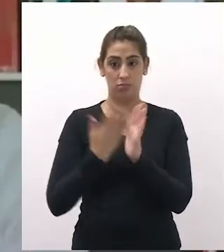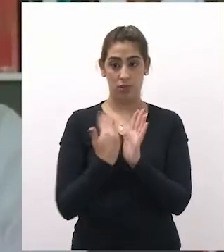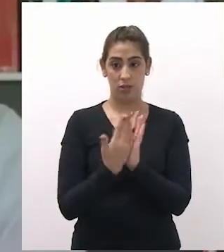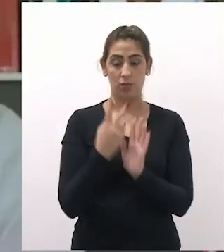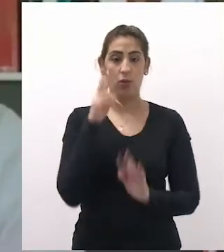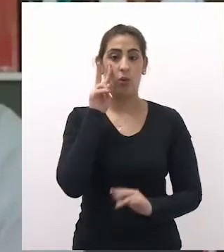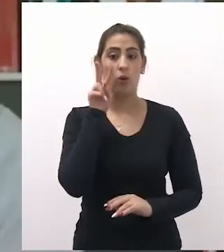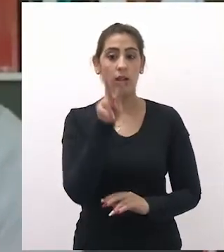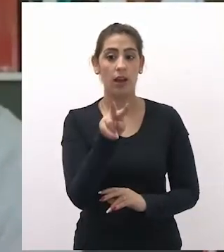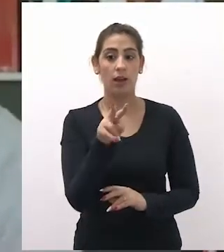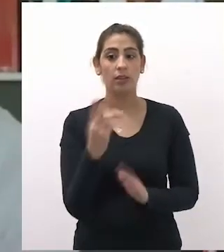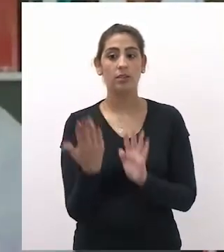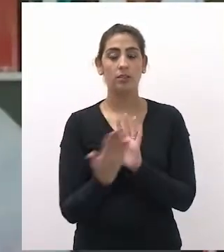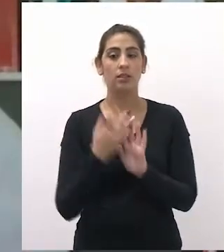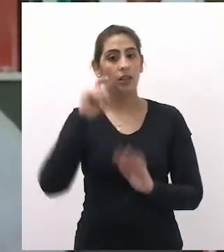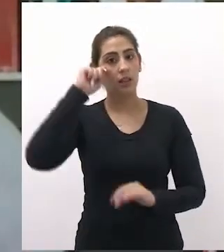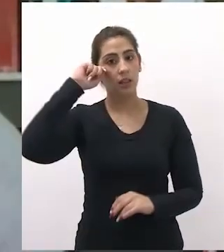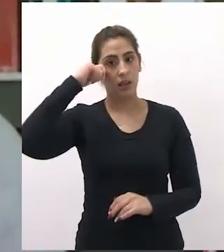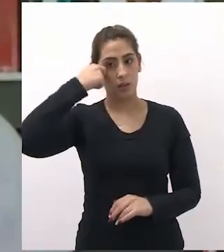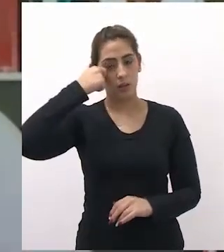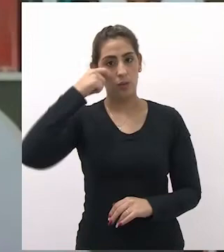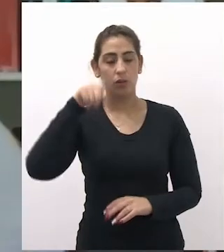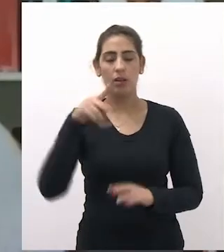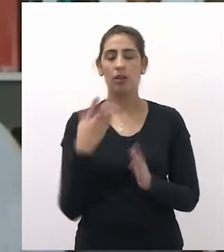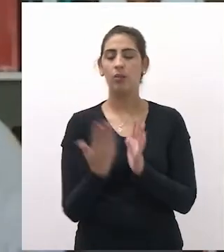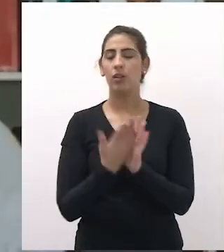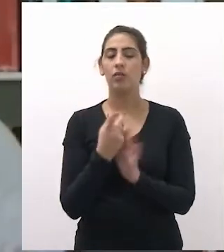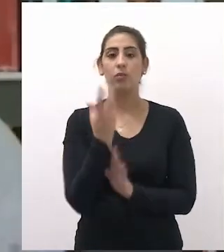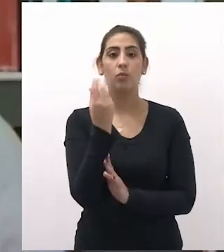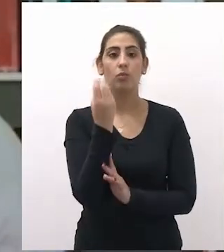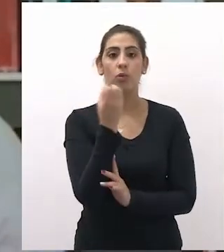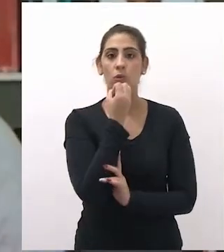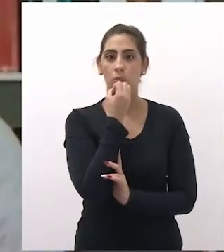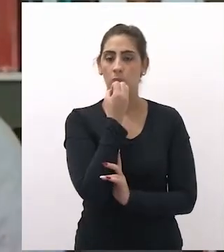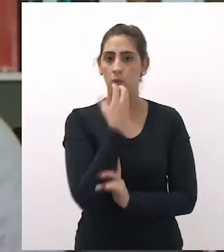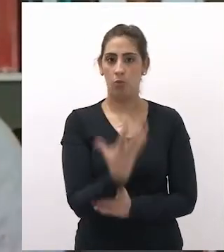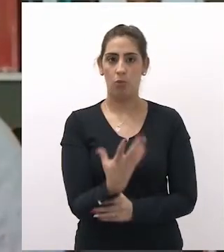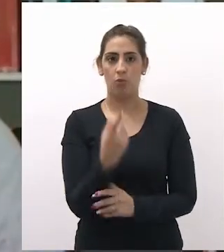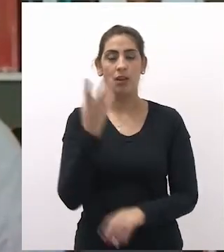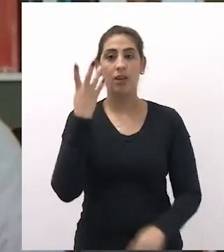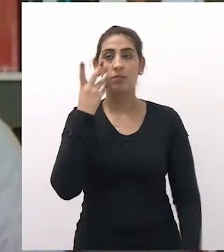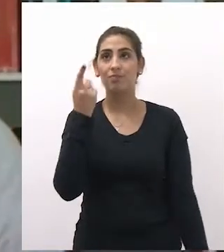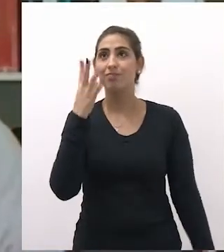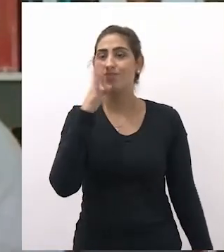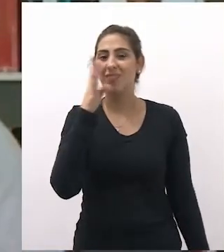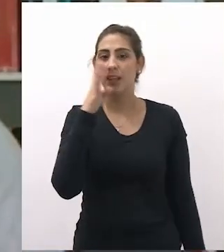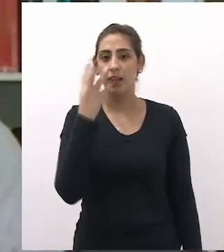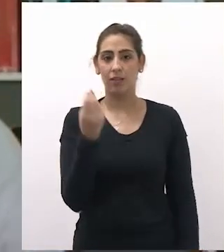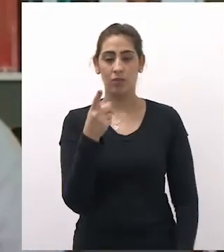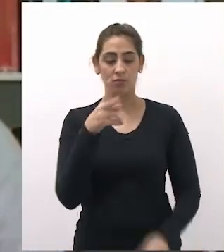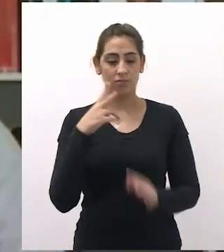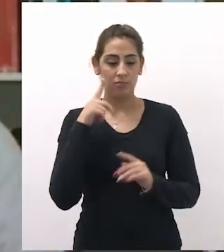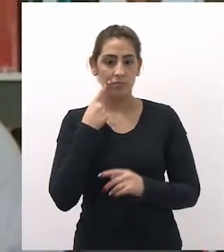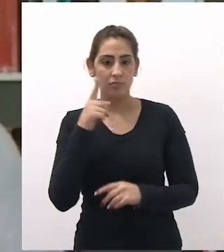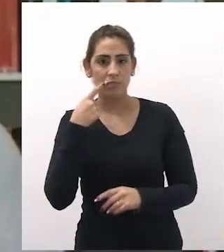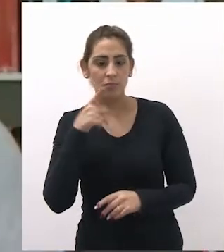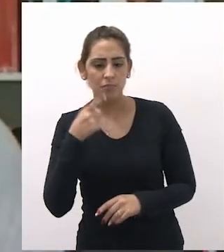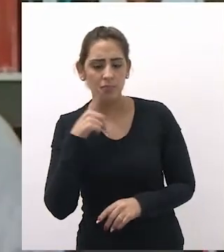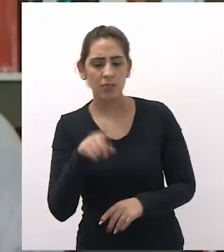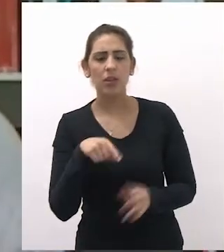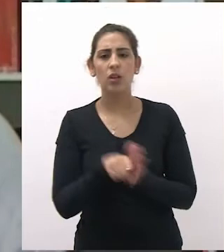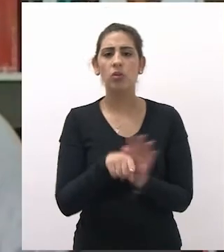Raça e Representação, de Bell Hooks, é um livro incrível. É um livro que questiona os nossos olhares,